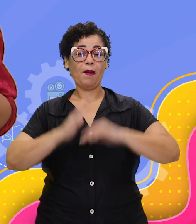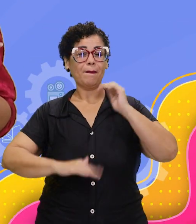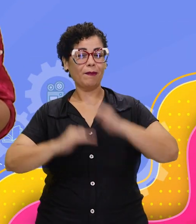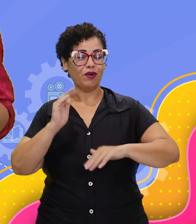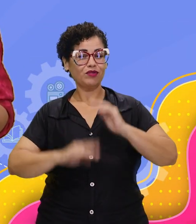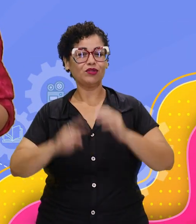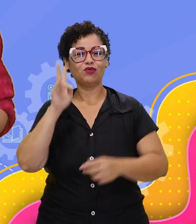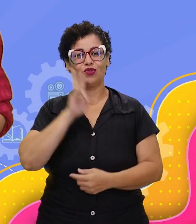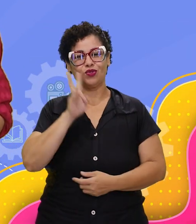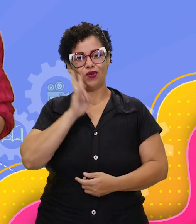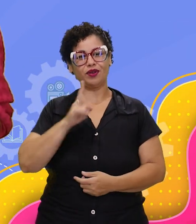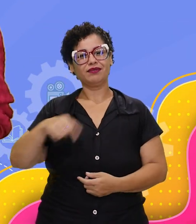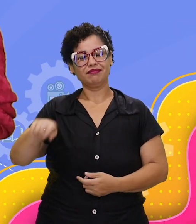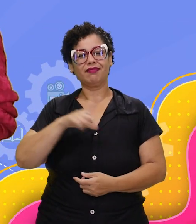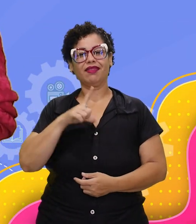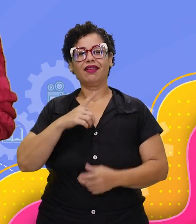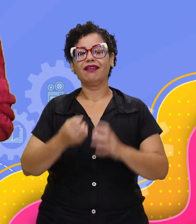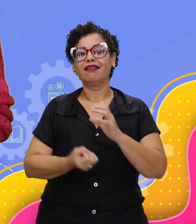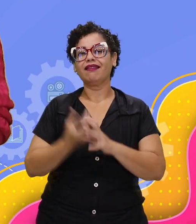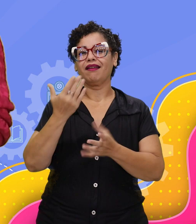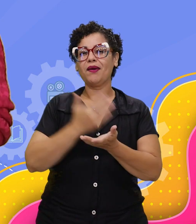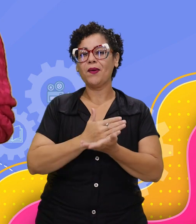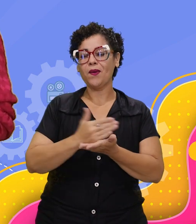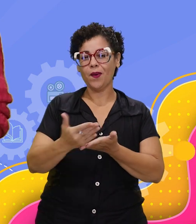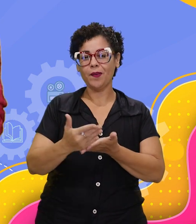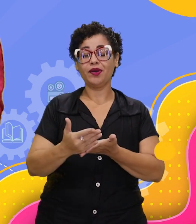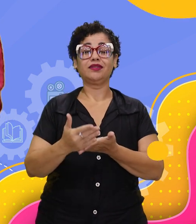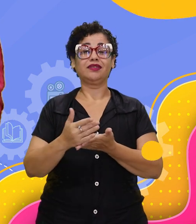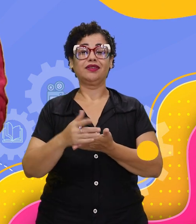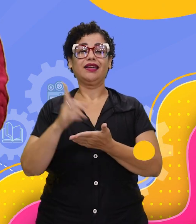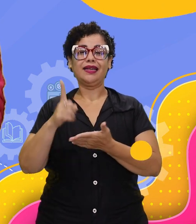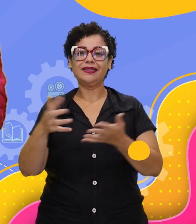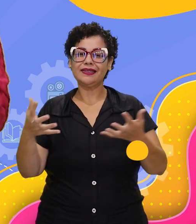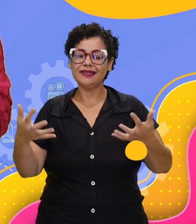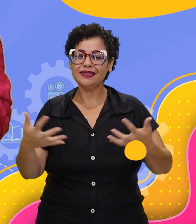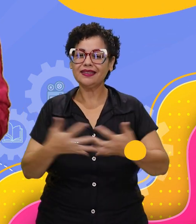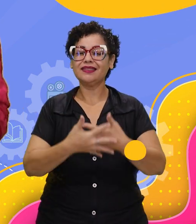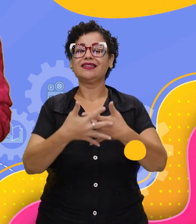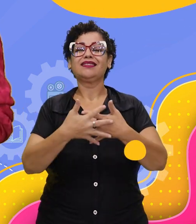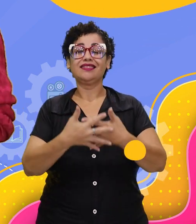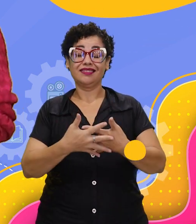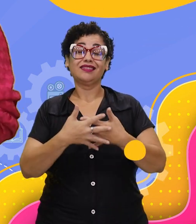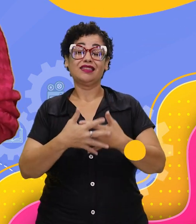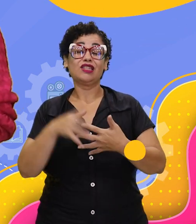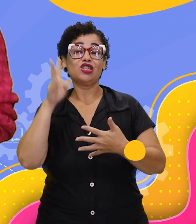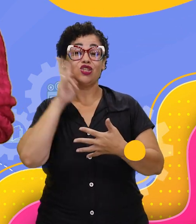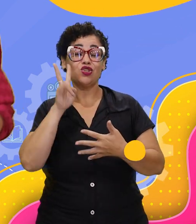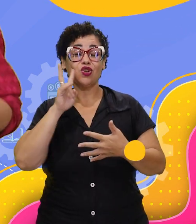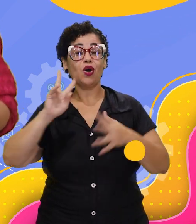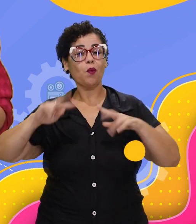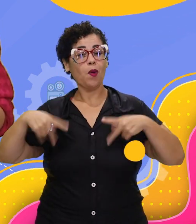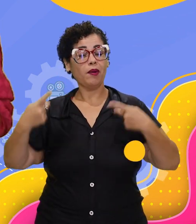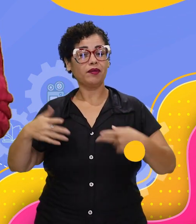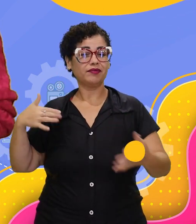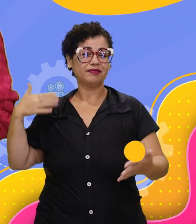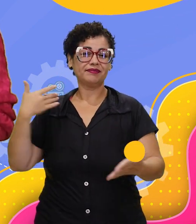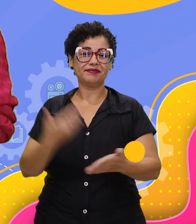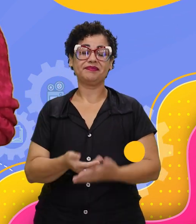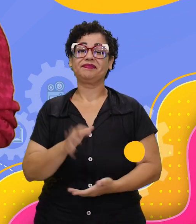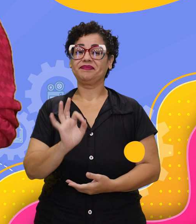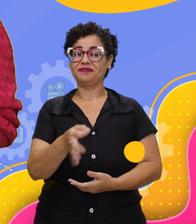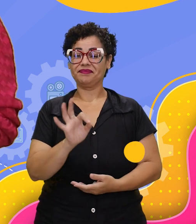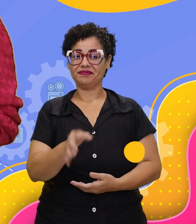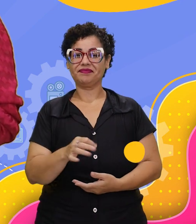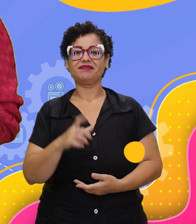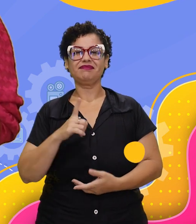A profissão de historiador tem suas raízes profundamente entrelaçadas com a própria história da humanidade.